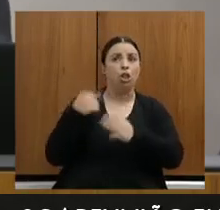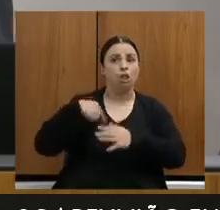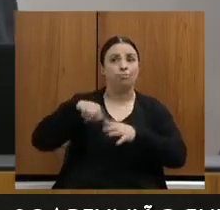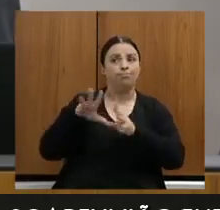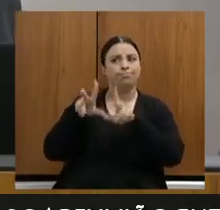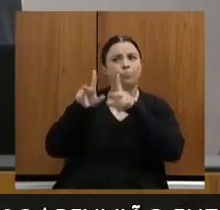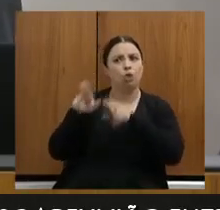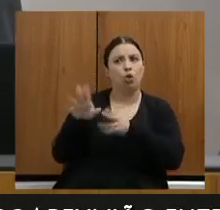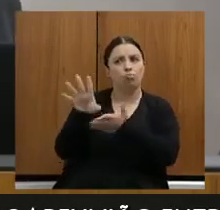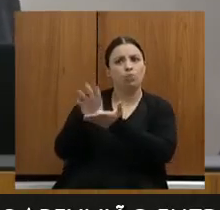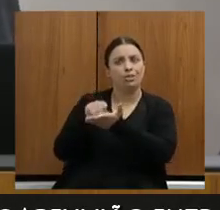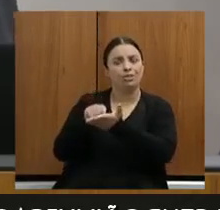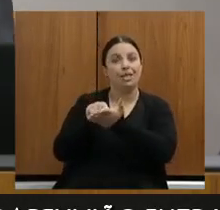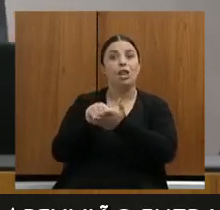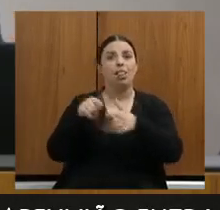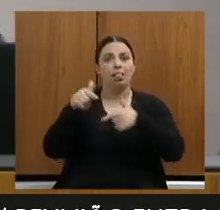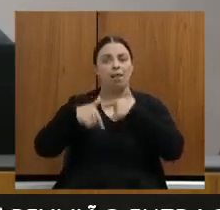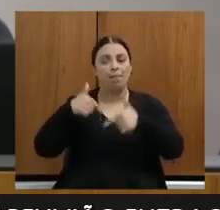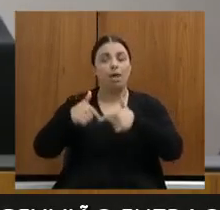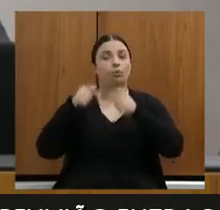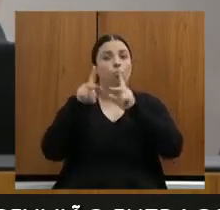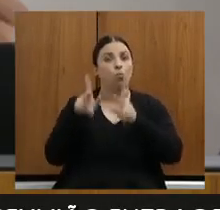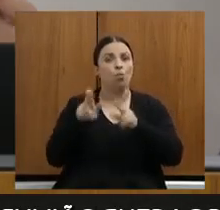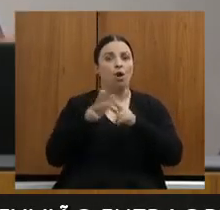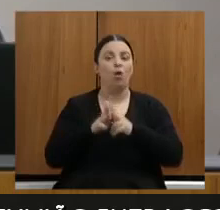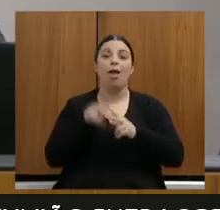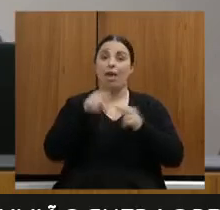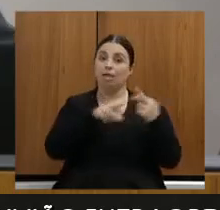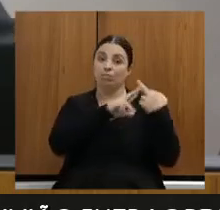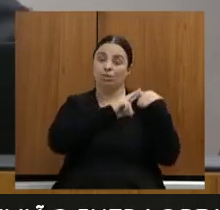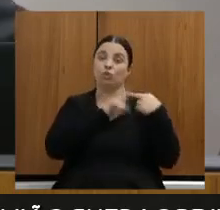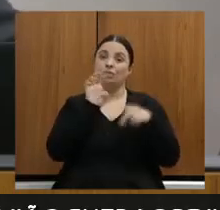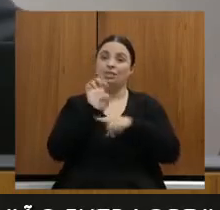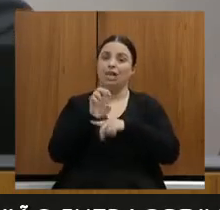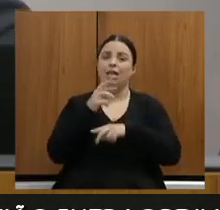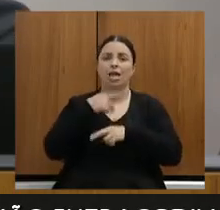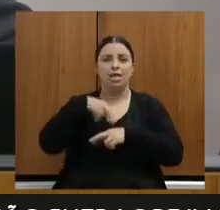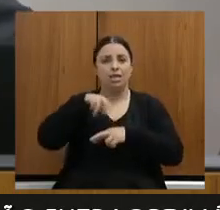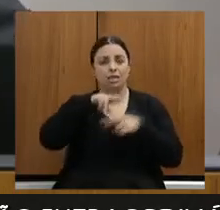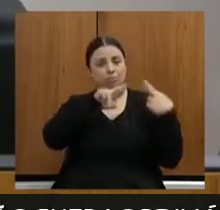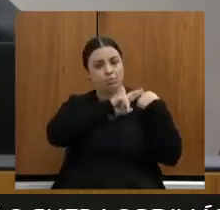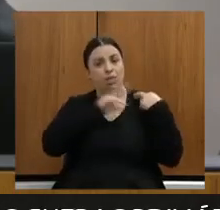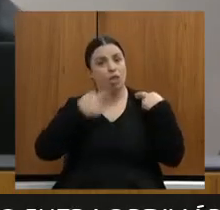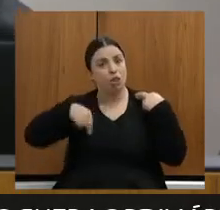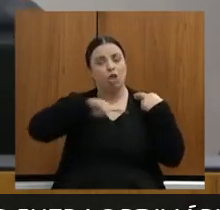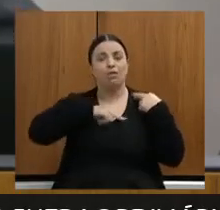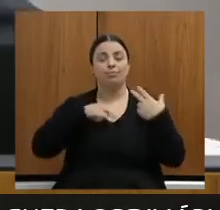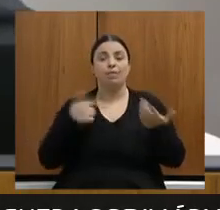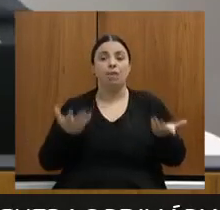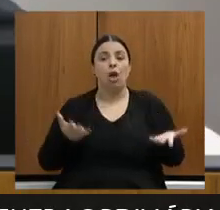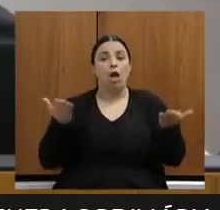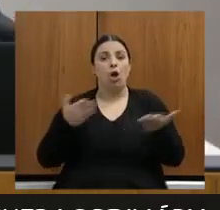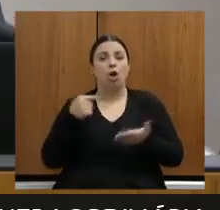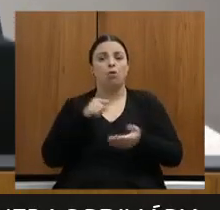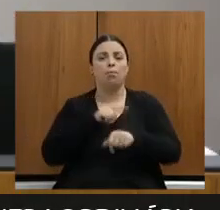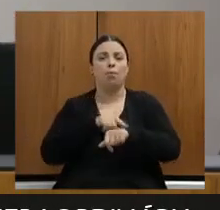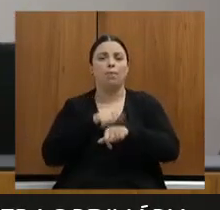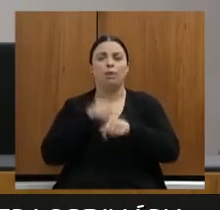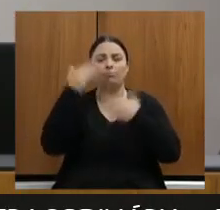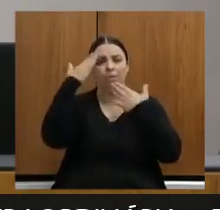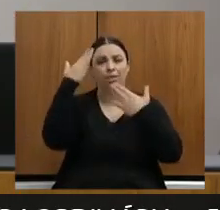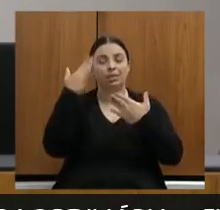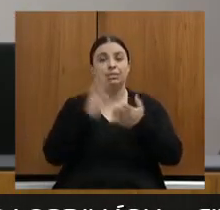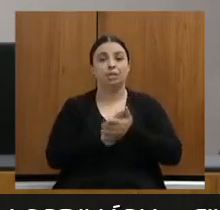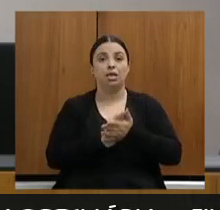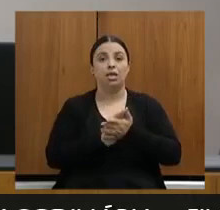responsabilidade de todos nós então Nós aproveitamos esta oportunidade para agradecer e dizer que com relação